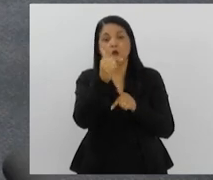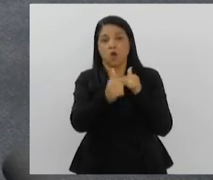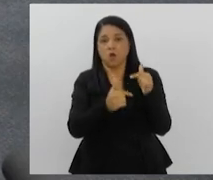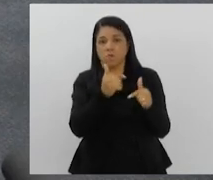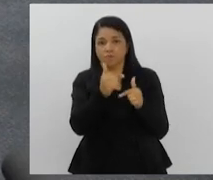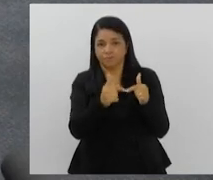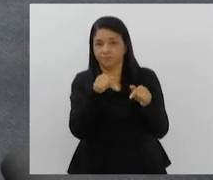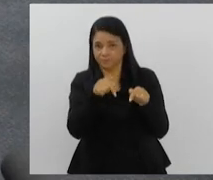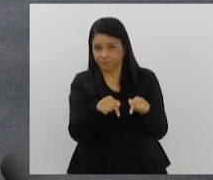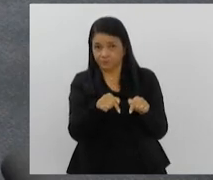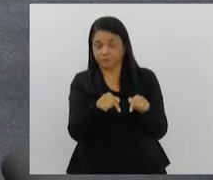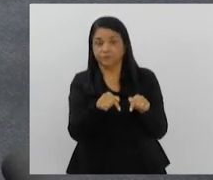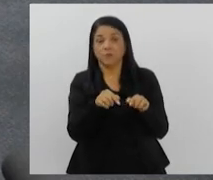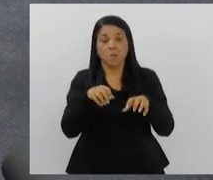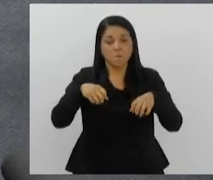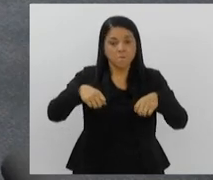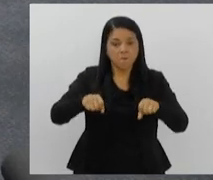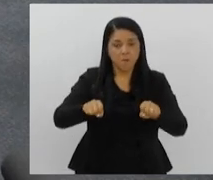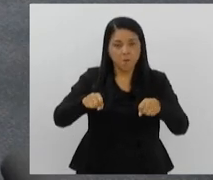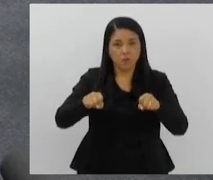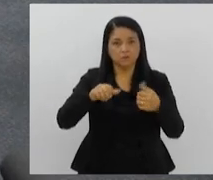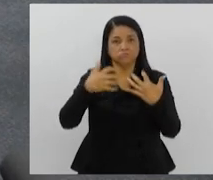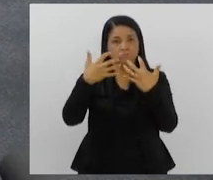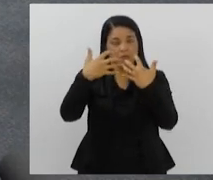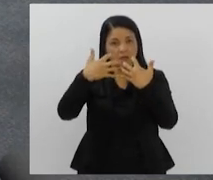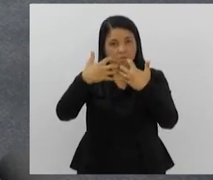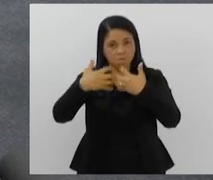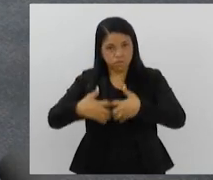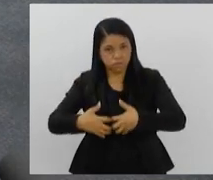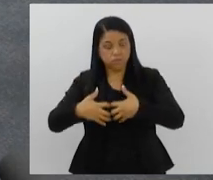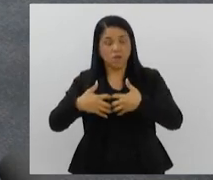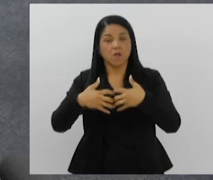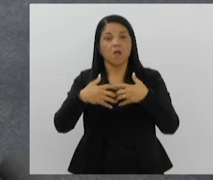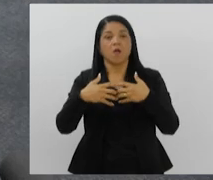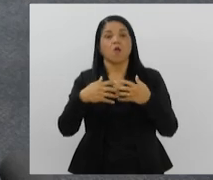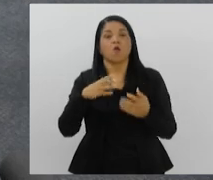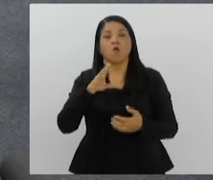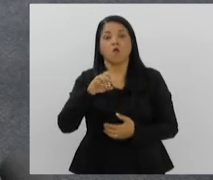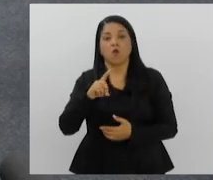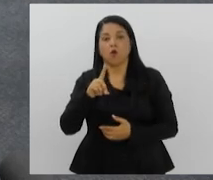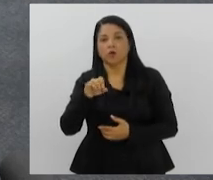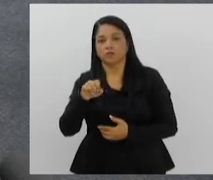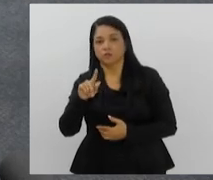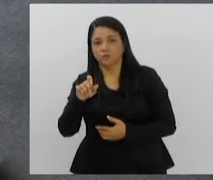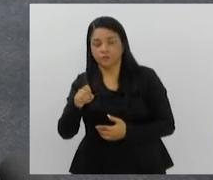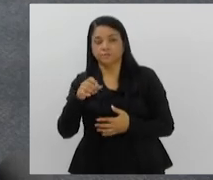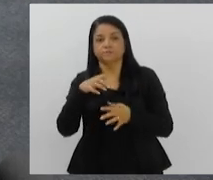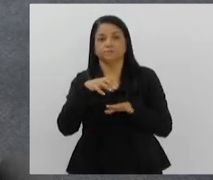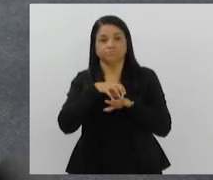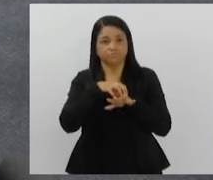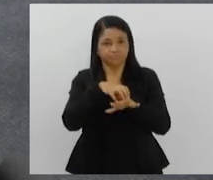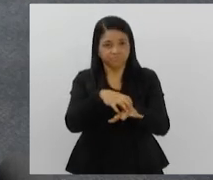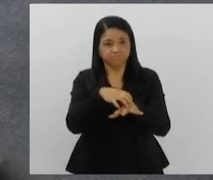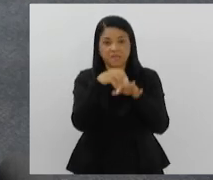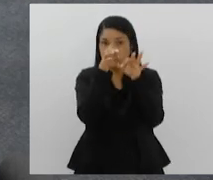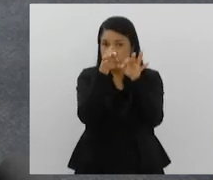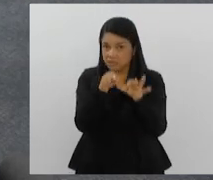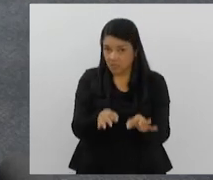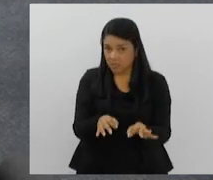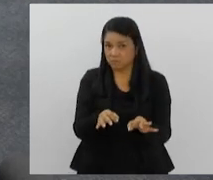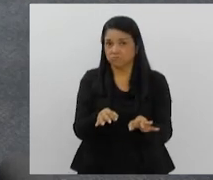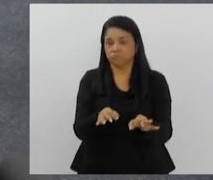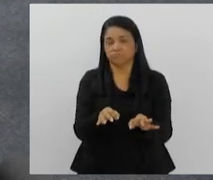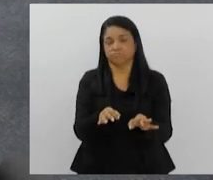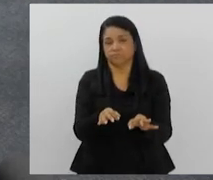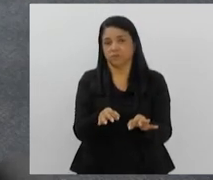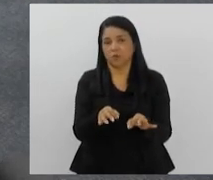uma moto adequada ao Código de Trânsito Brasileiro, e isso é algo completamente simplório,